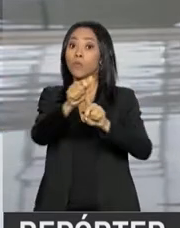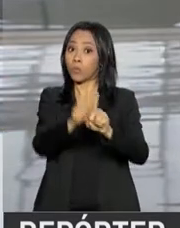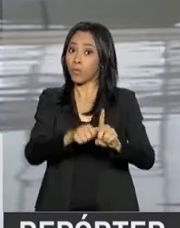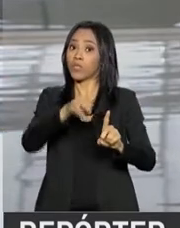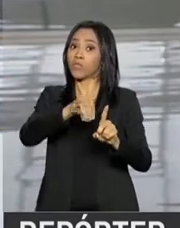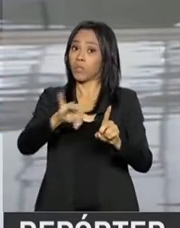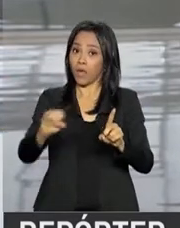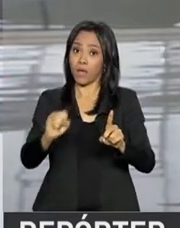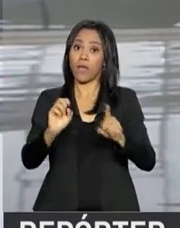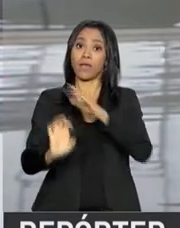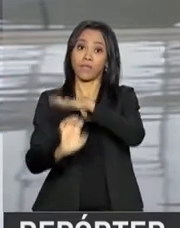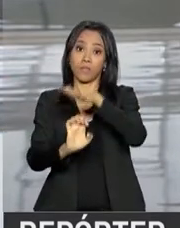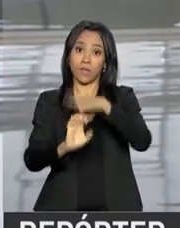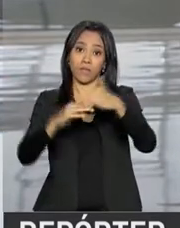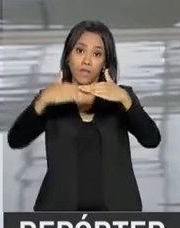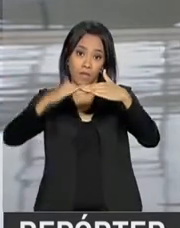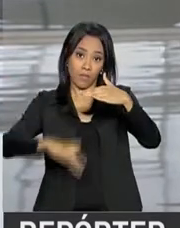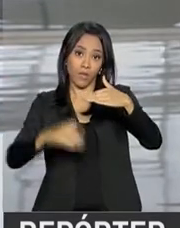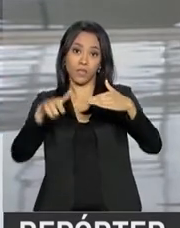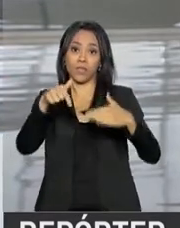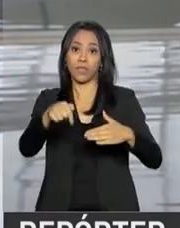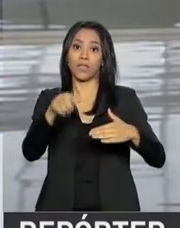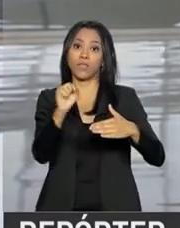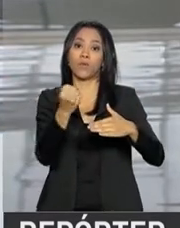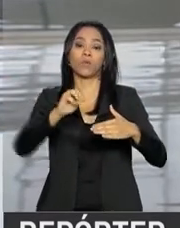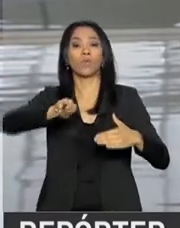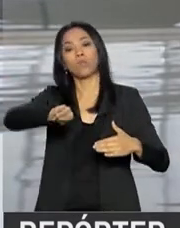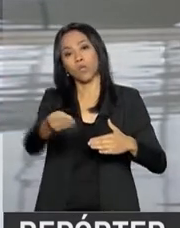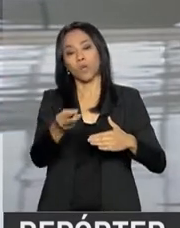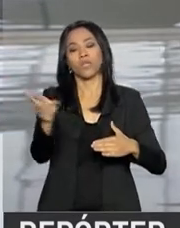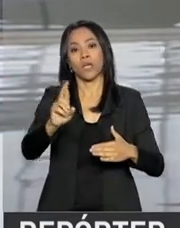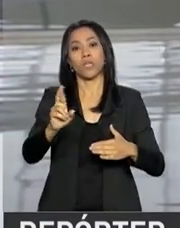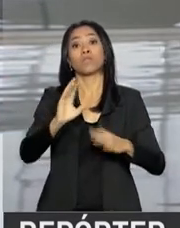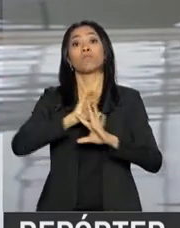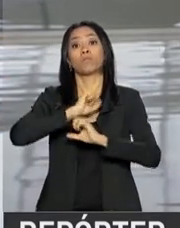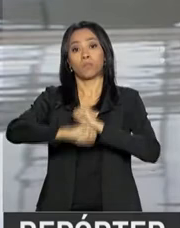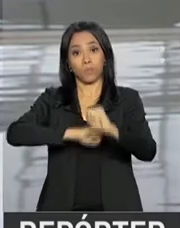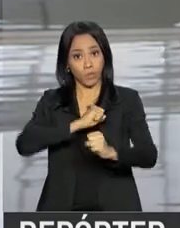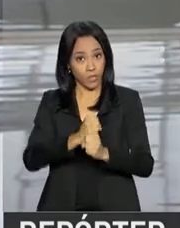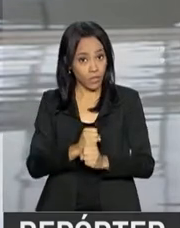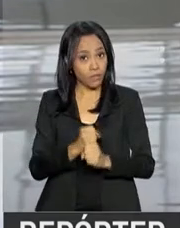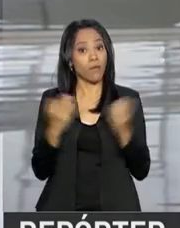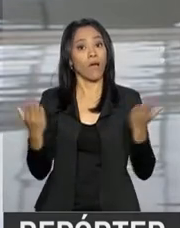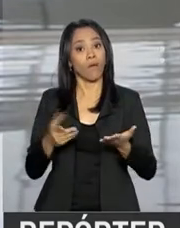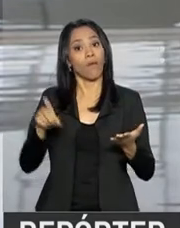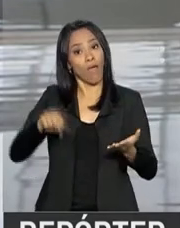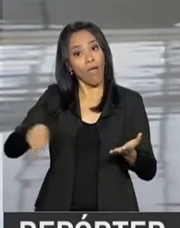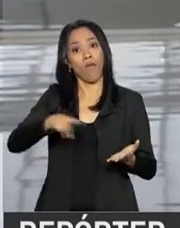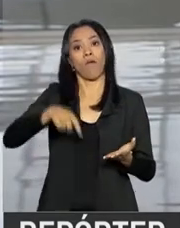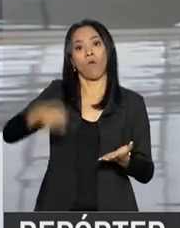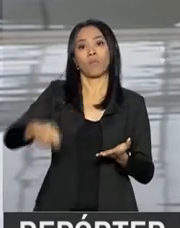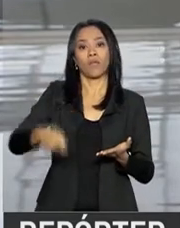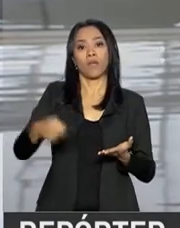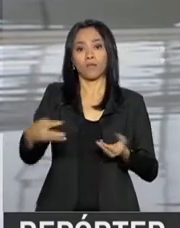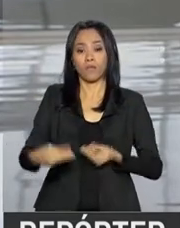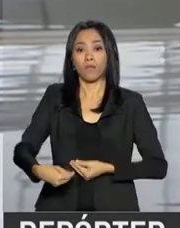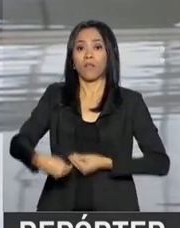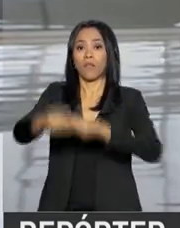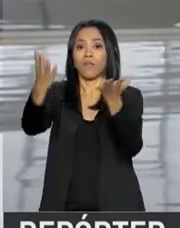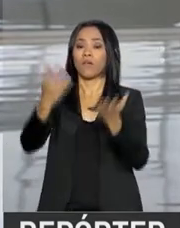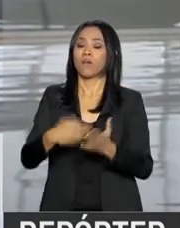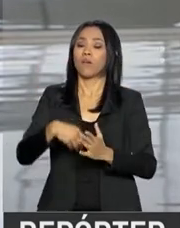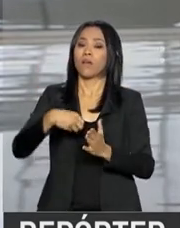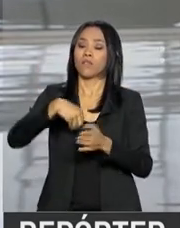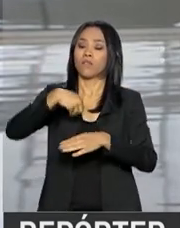com faturamento inferior a 78 milhões de reais por ano passam a ser obrigadas a enviar as informações pela rede